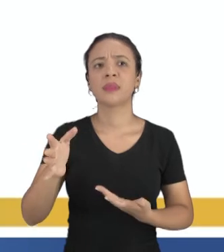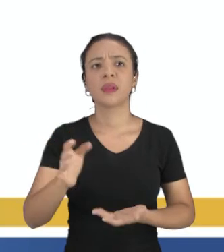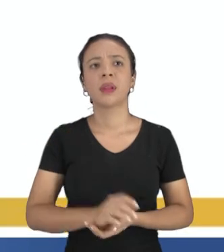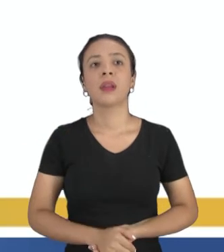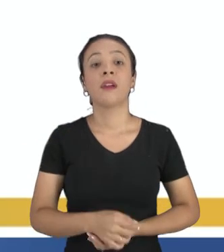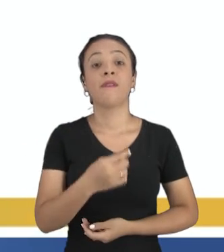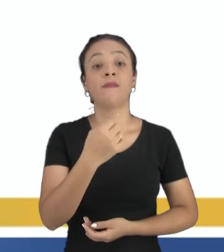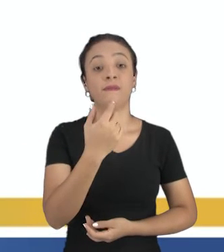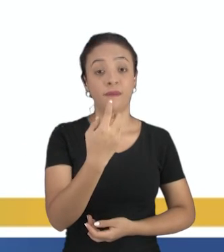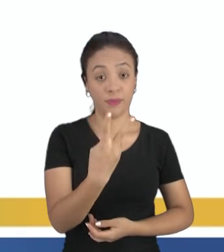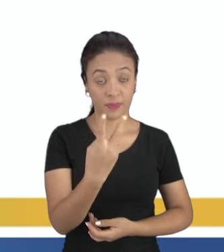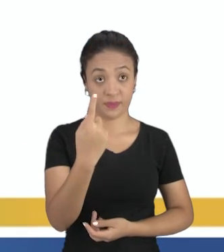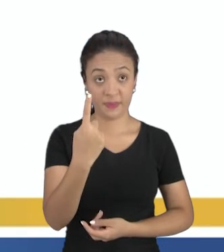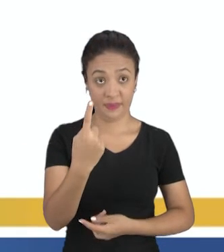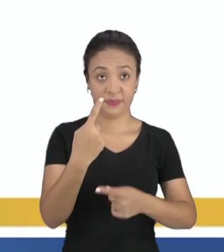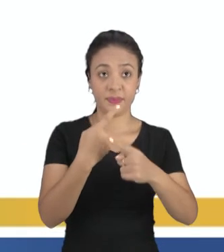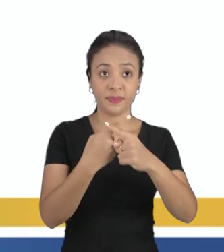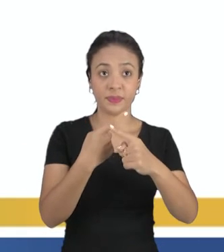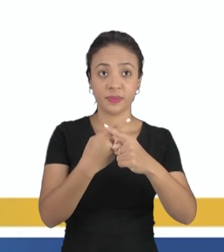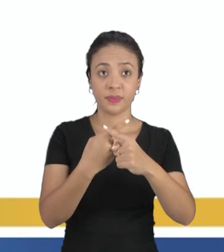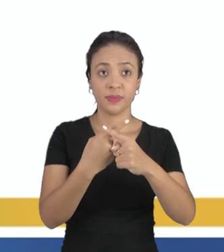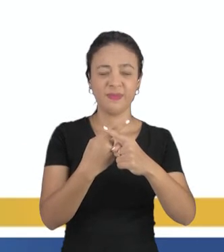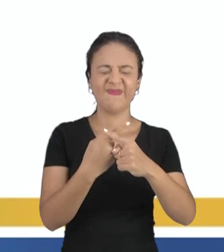é 21 por